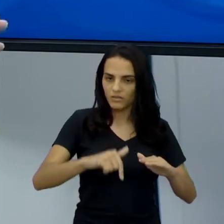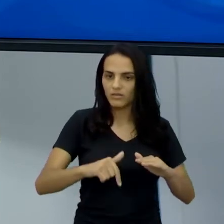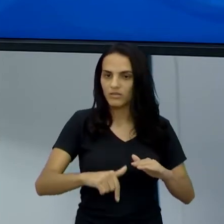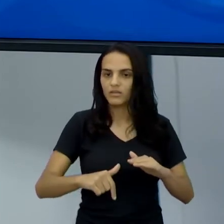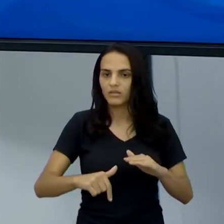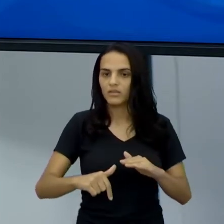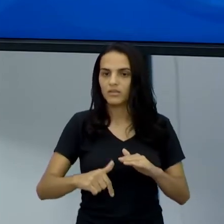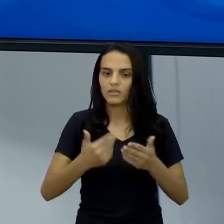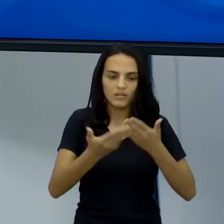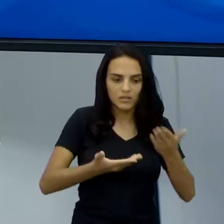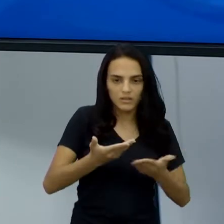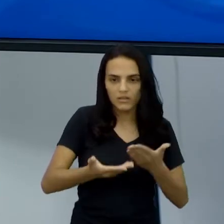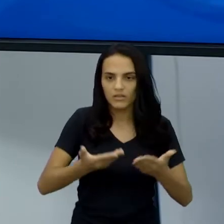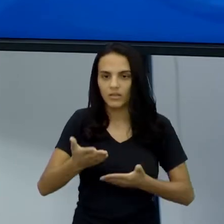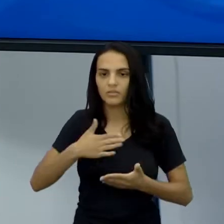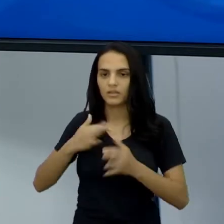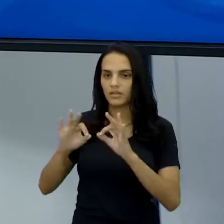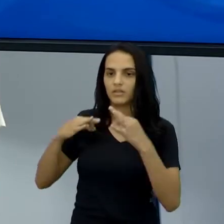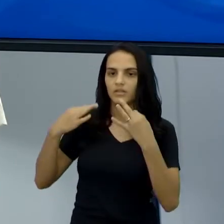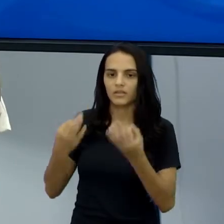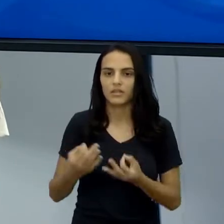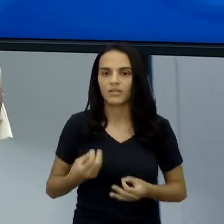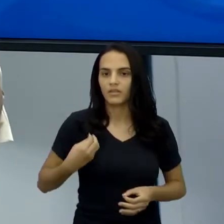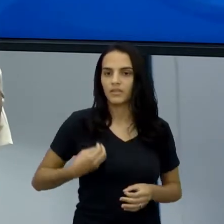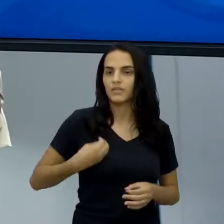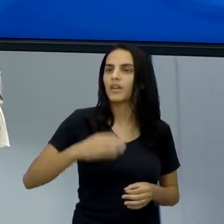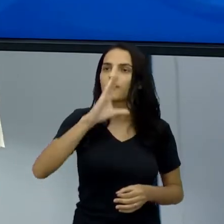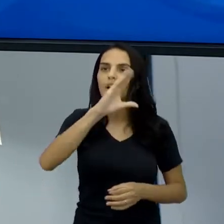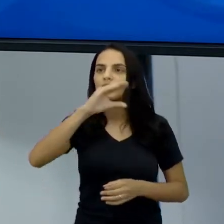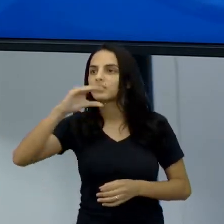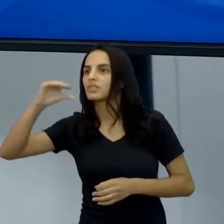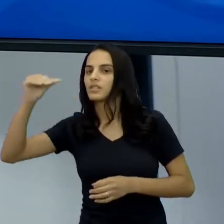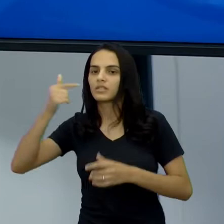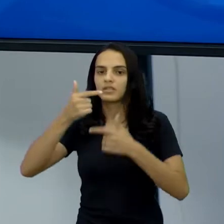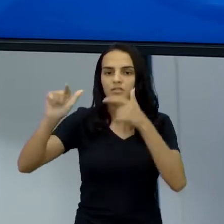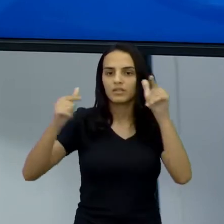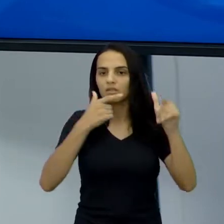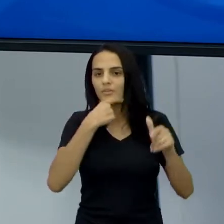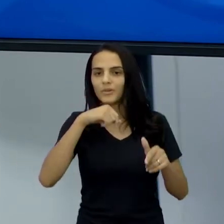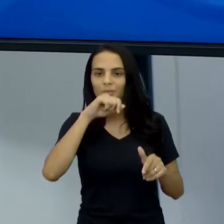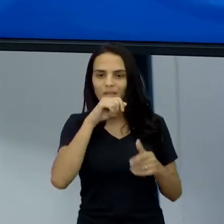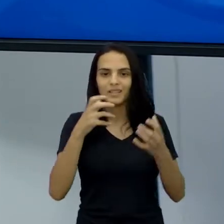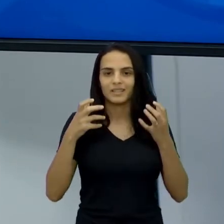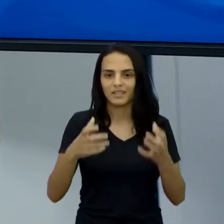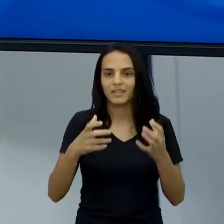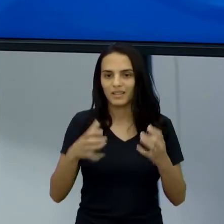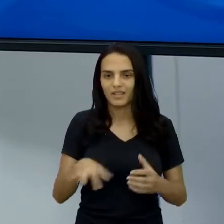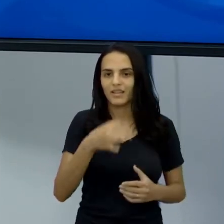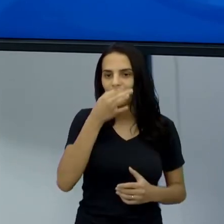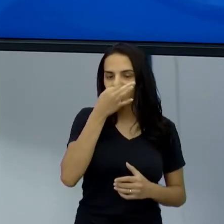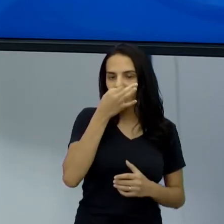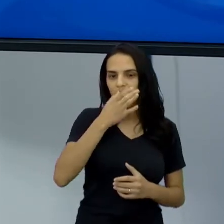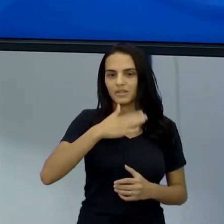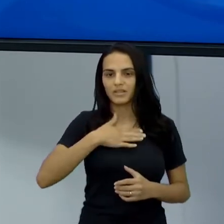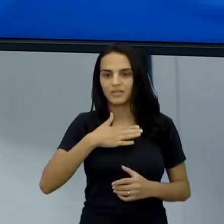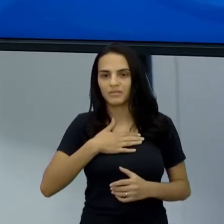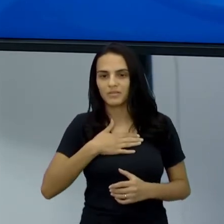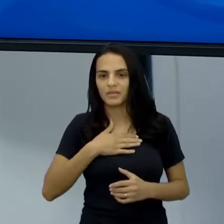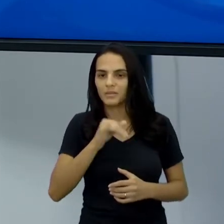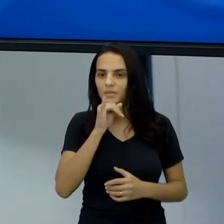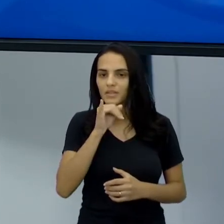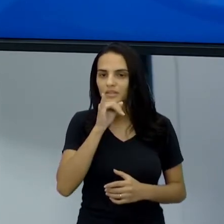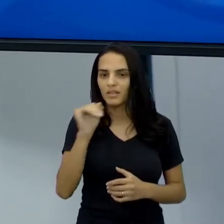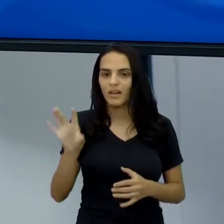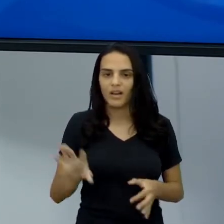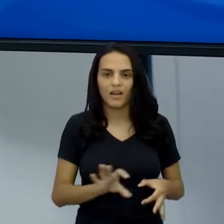criar minha família, pronto. E não viver viajando o mundo. Eu acho que isso meu pai queria um pouquinho da Fabiana em mim, no sentido de não ter